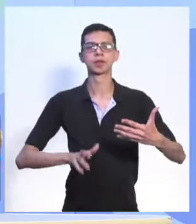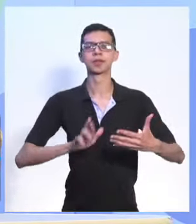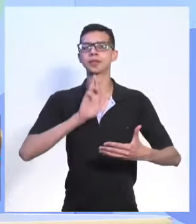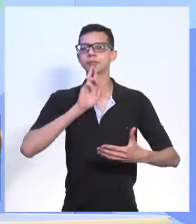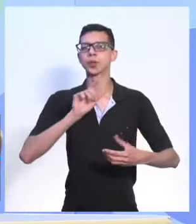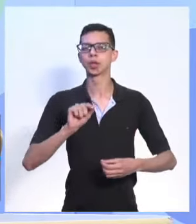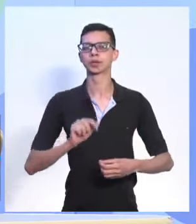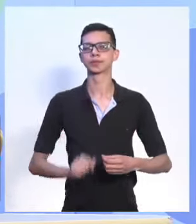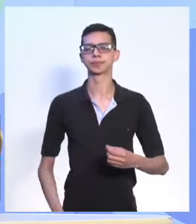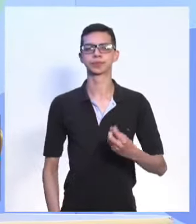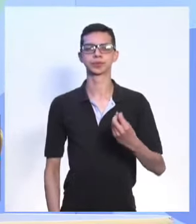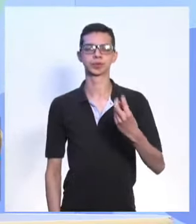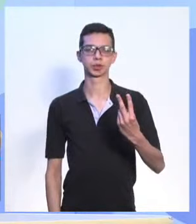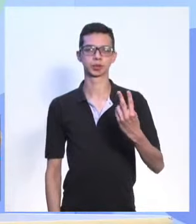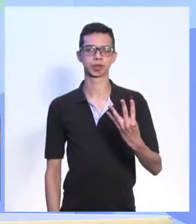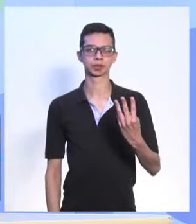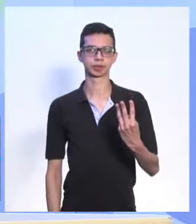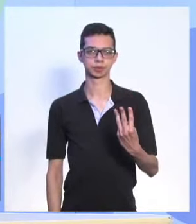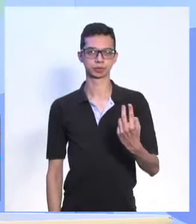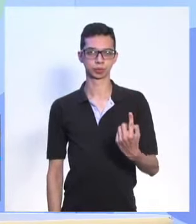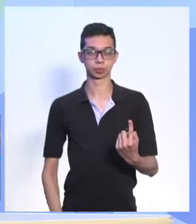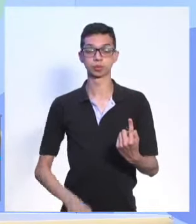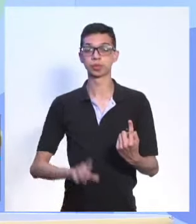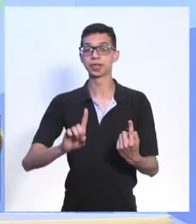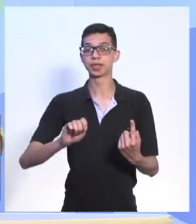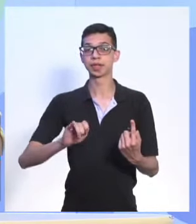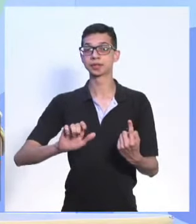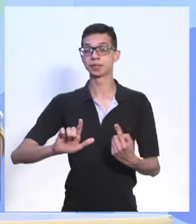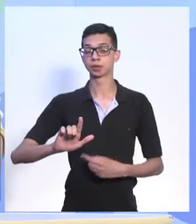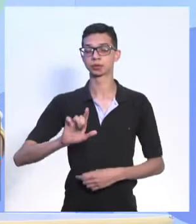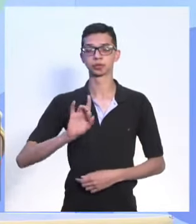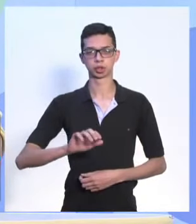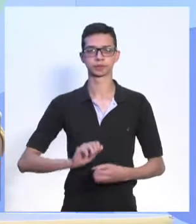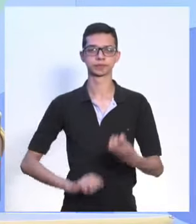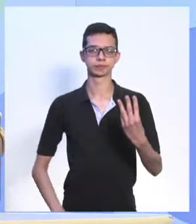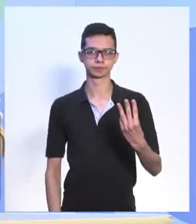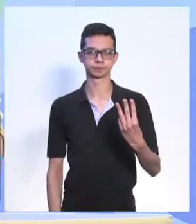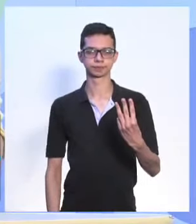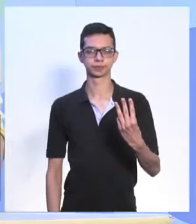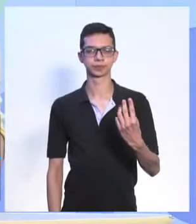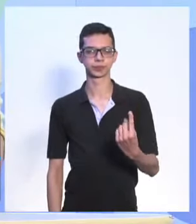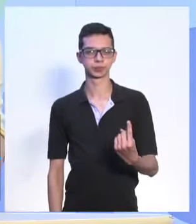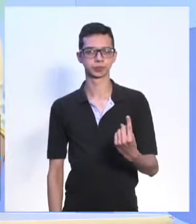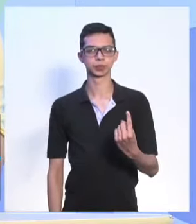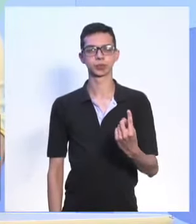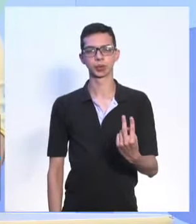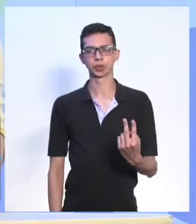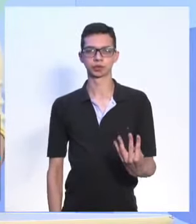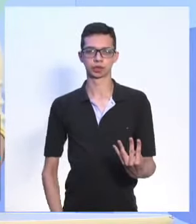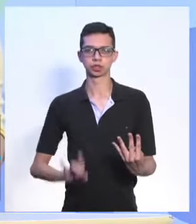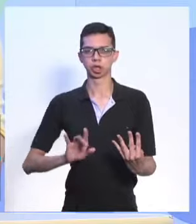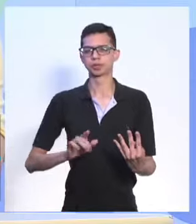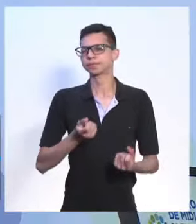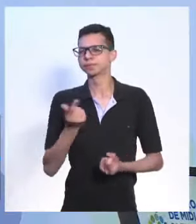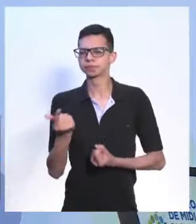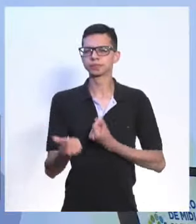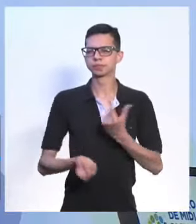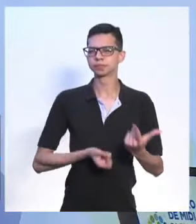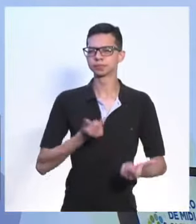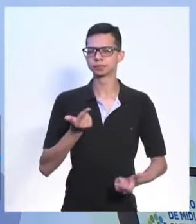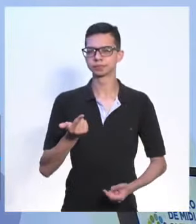2431. Só o Daniel respondeu 3124, mas eu tenho algumas variando aqui. Mas okay, então a maioria colocou